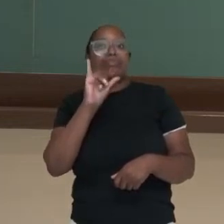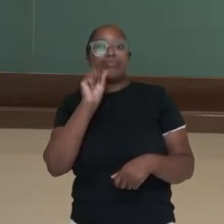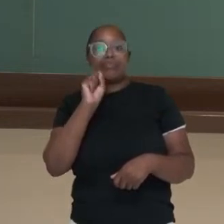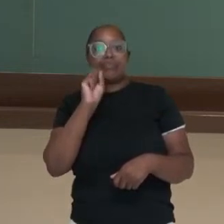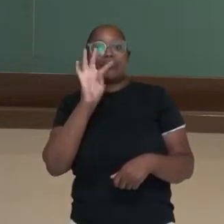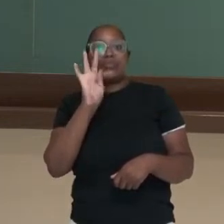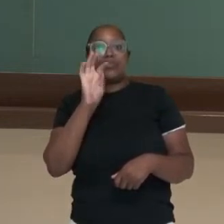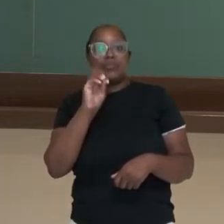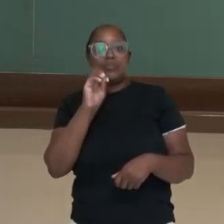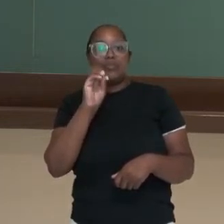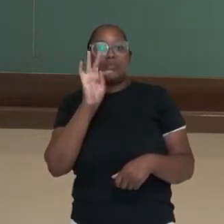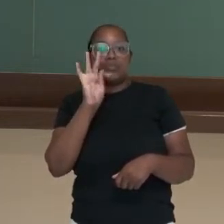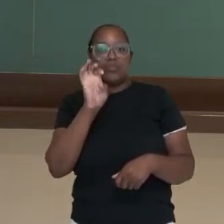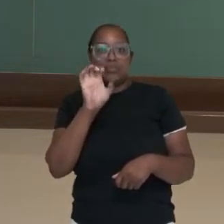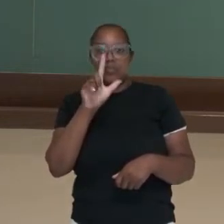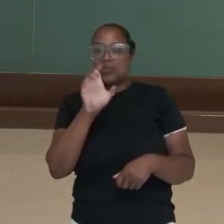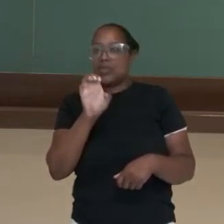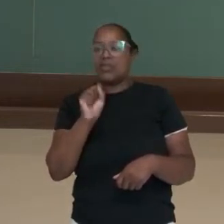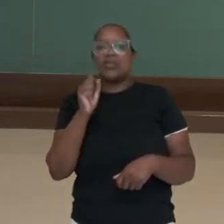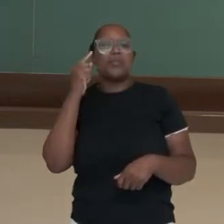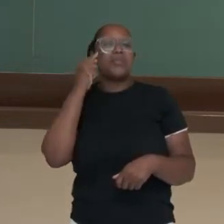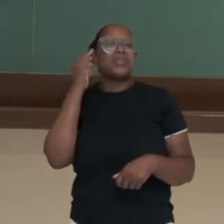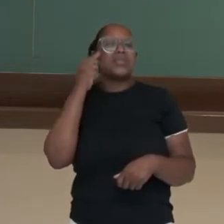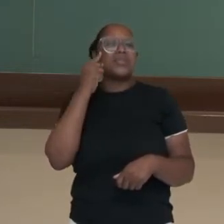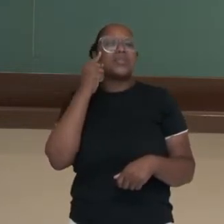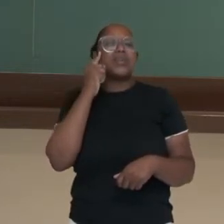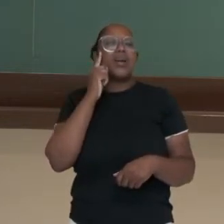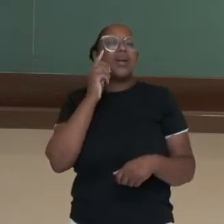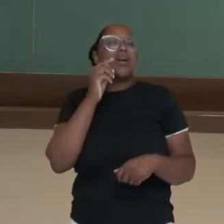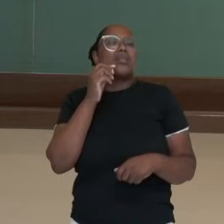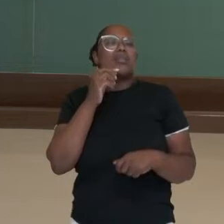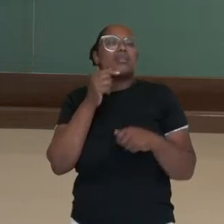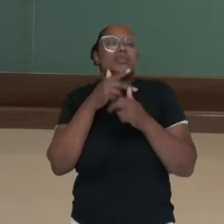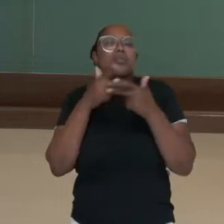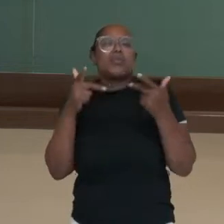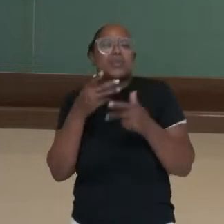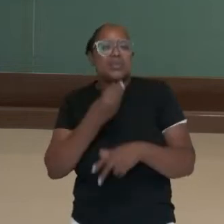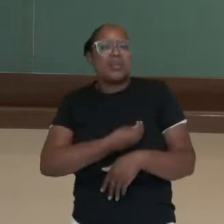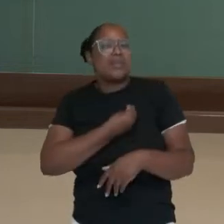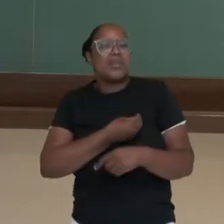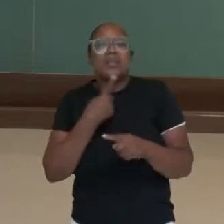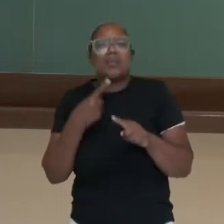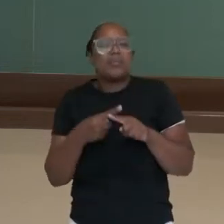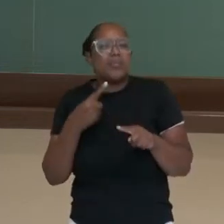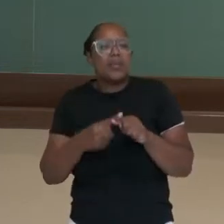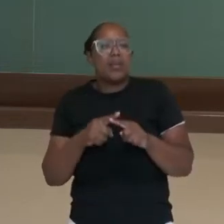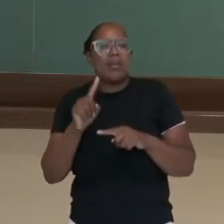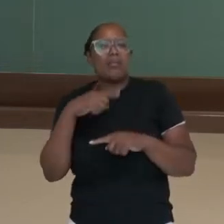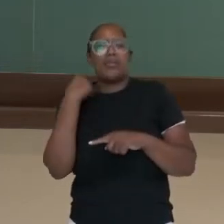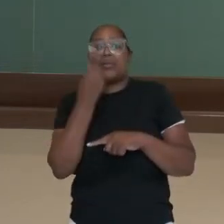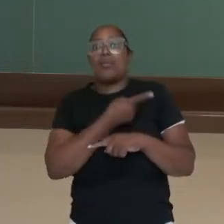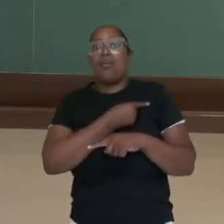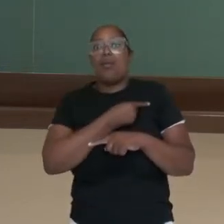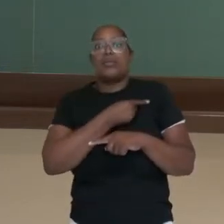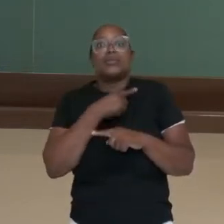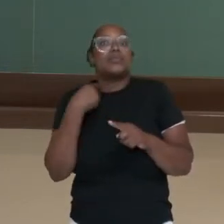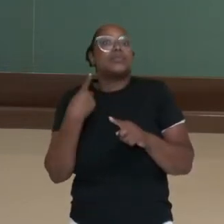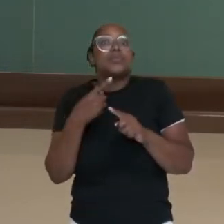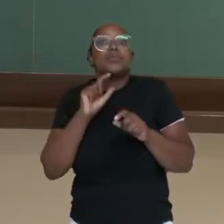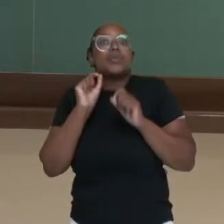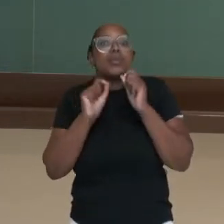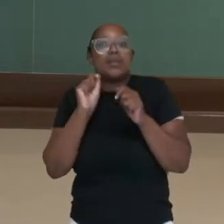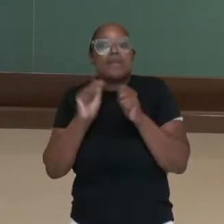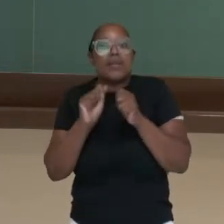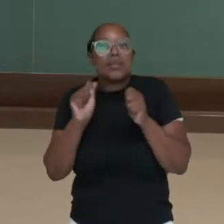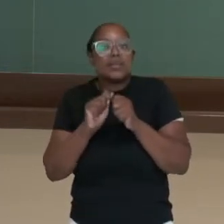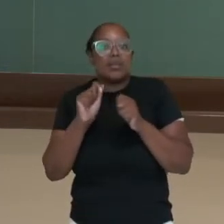gente de manhã na finalidade da vida. Para quê? E por que nós existimos e o que fazer com a nossa vida?